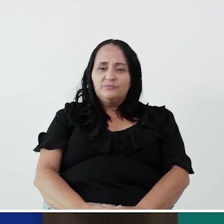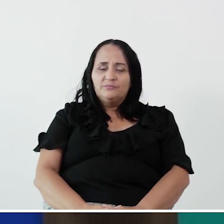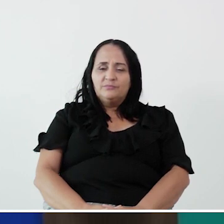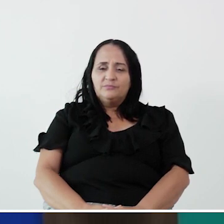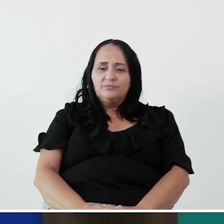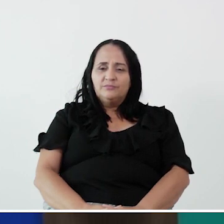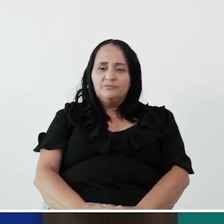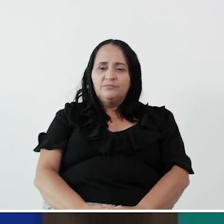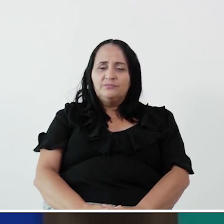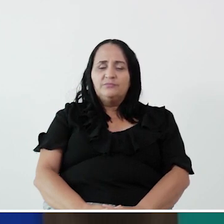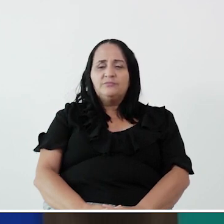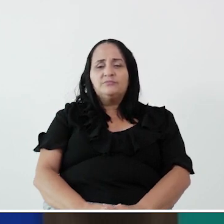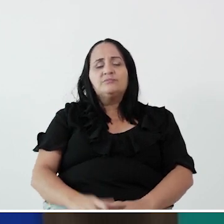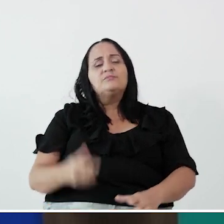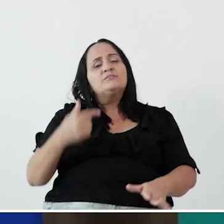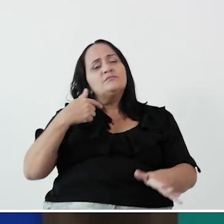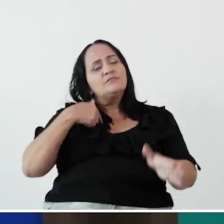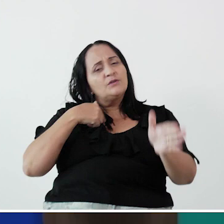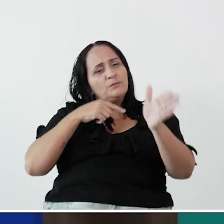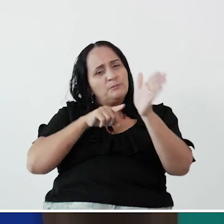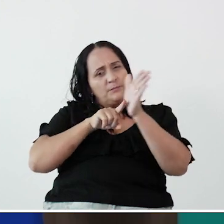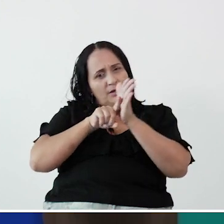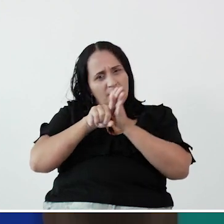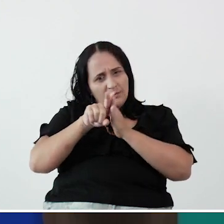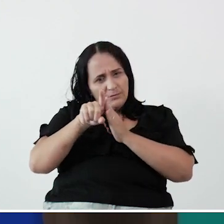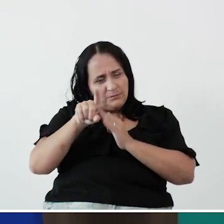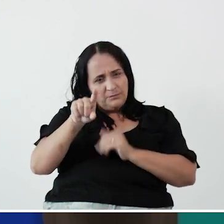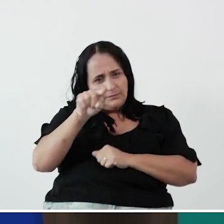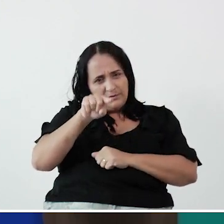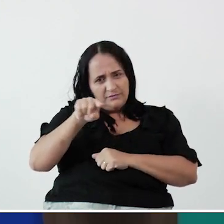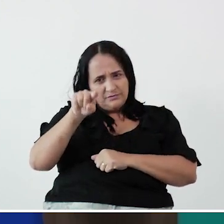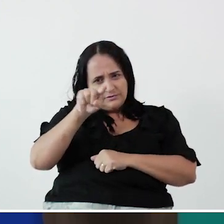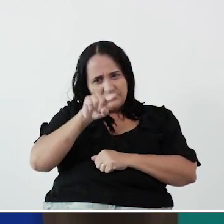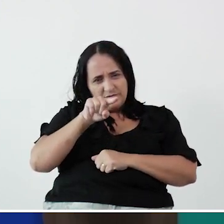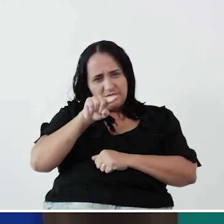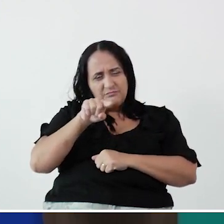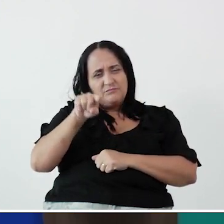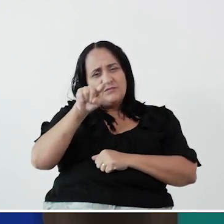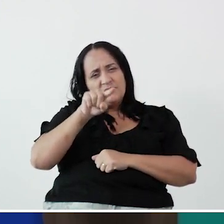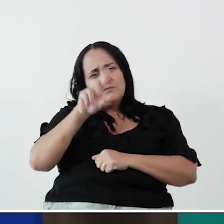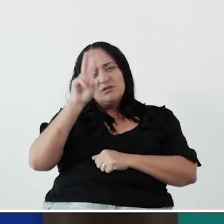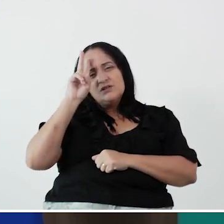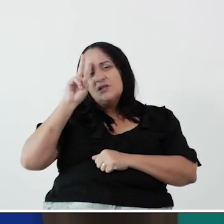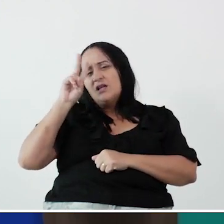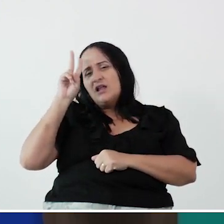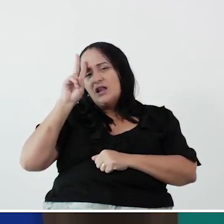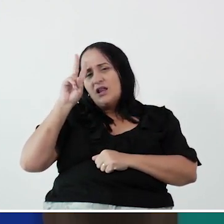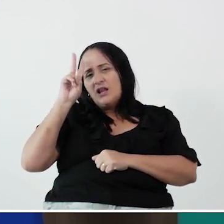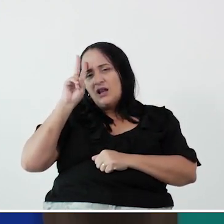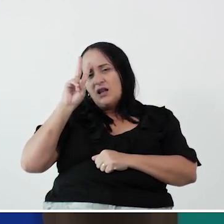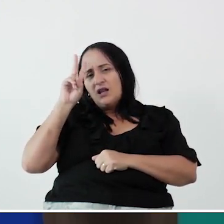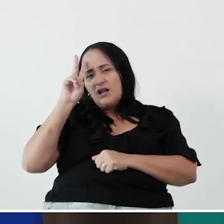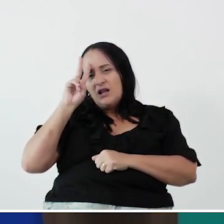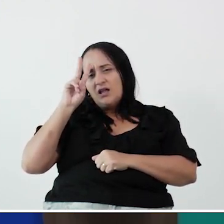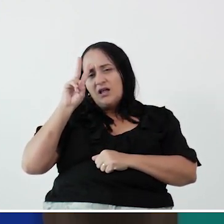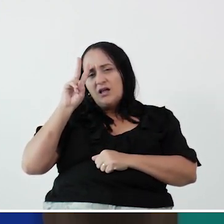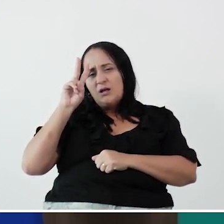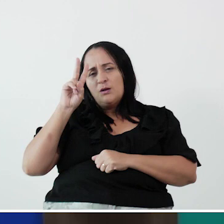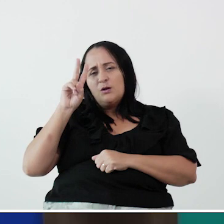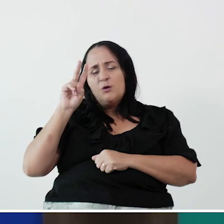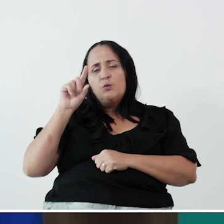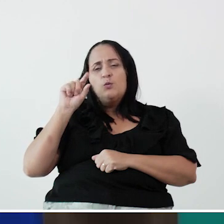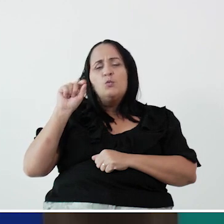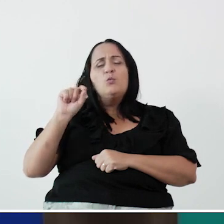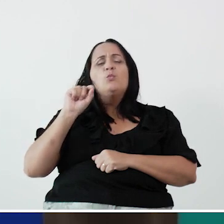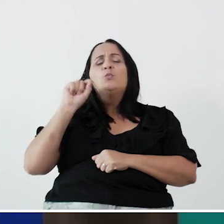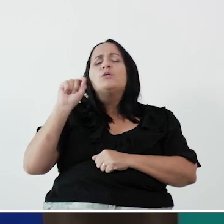eu lanço uma pergunta para você. Você lembra o que é um número inteiro? Ou